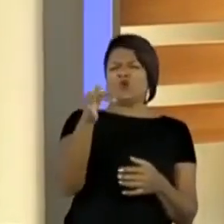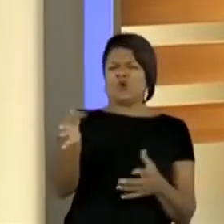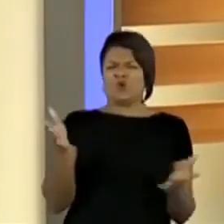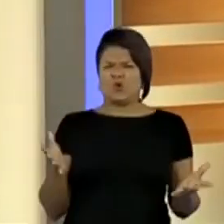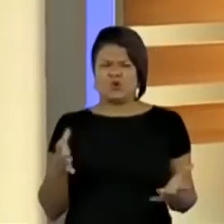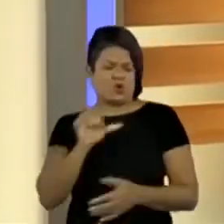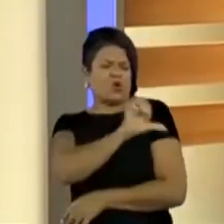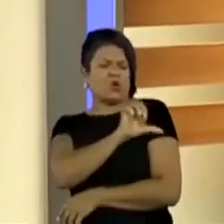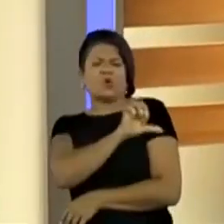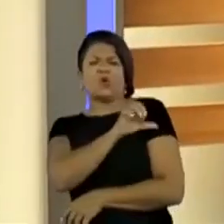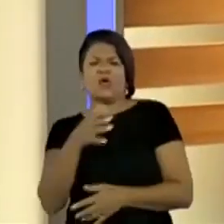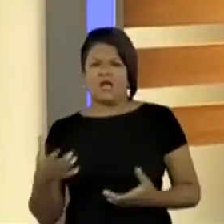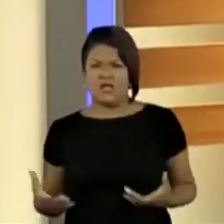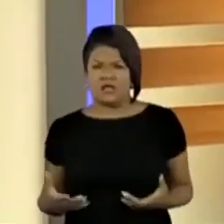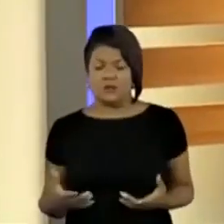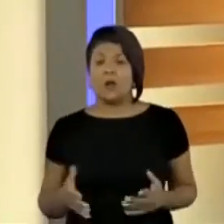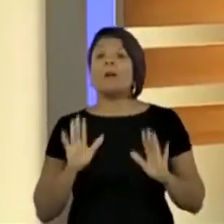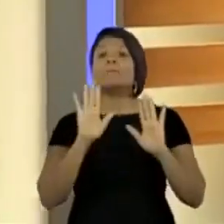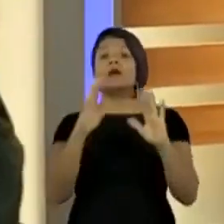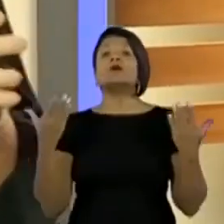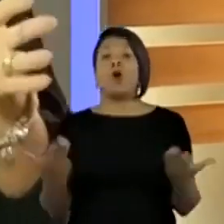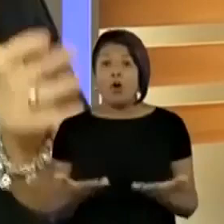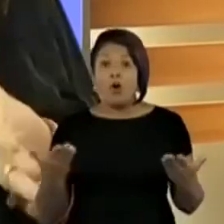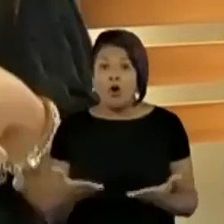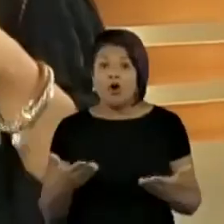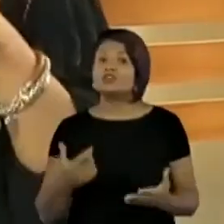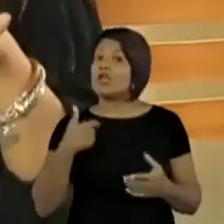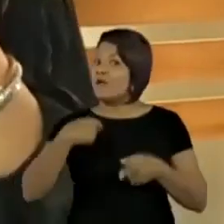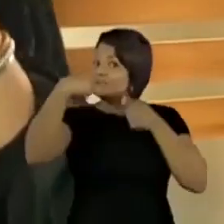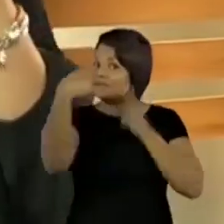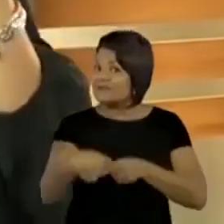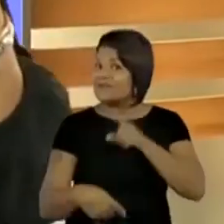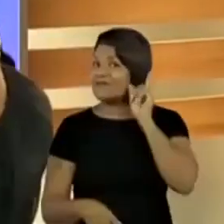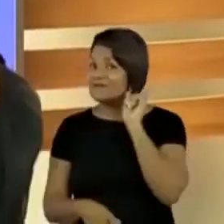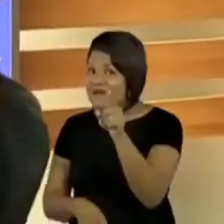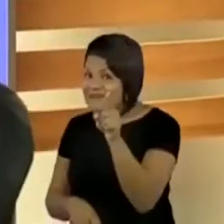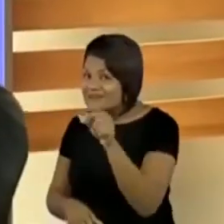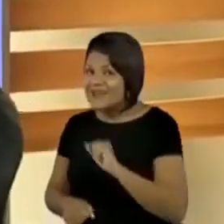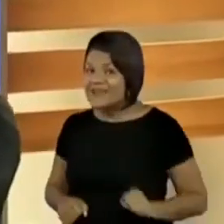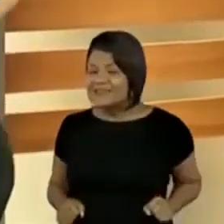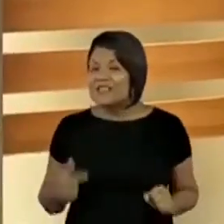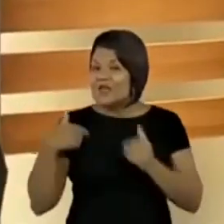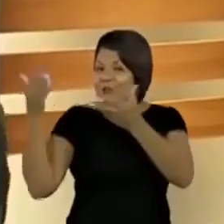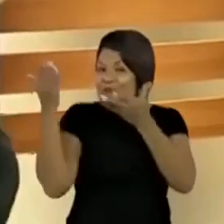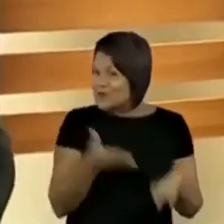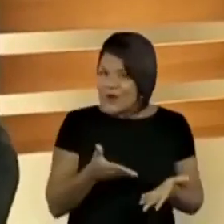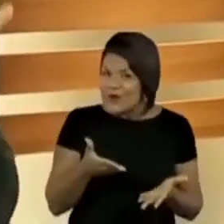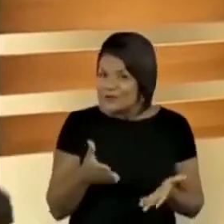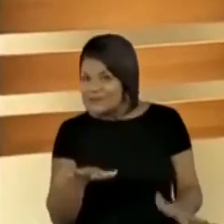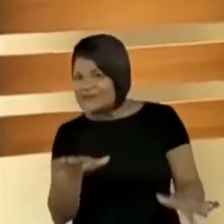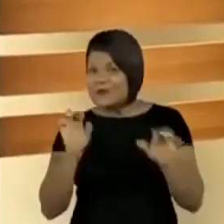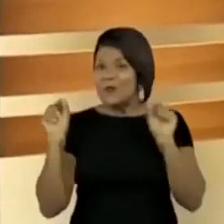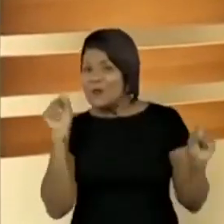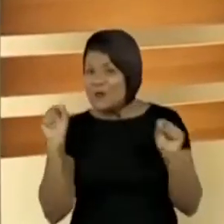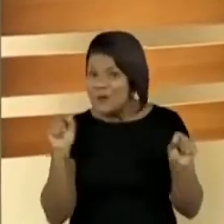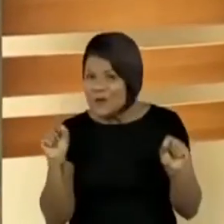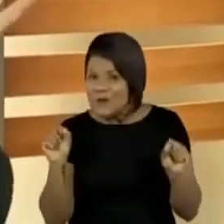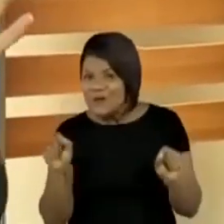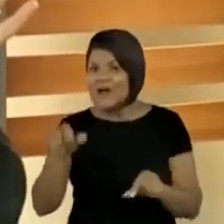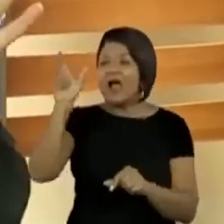ano. Só que hoje eu vou desafiar vocês e eu trouxe nada mais, nada menos do